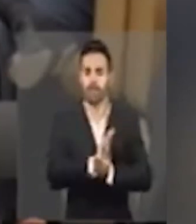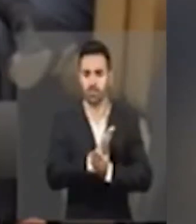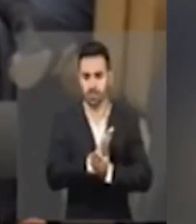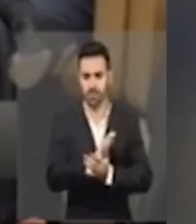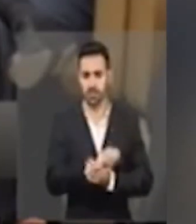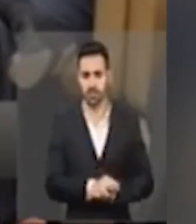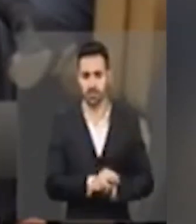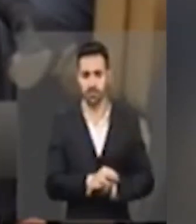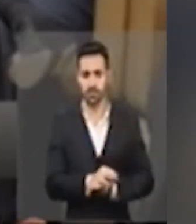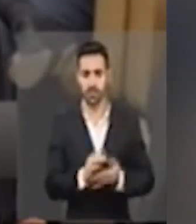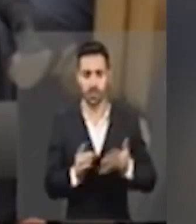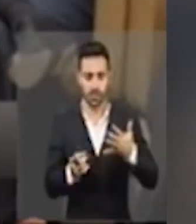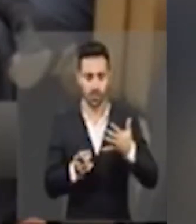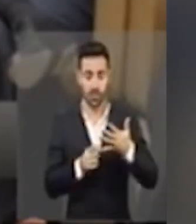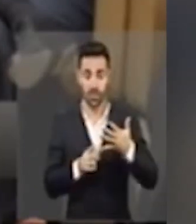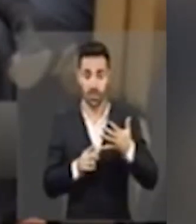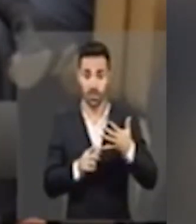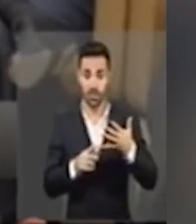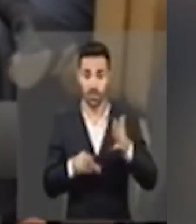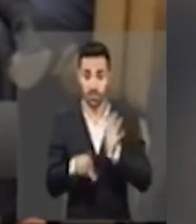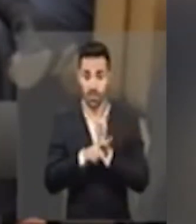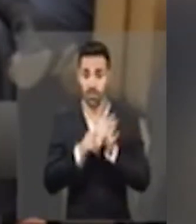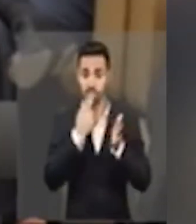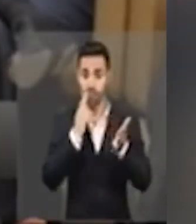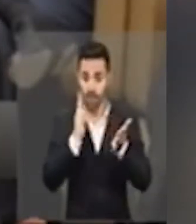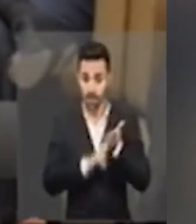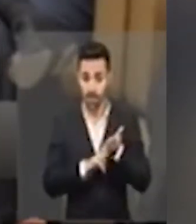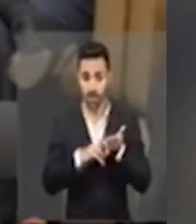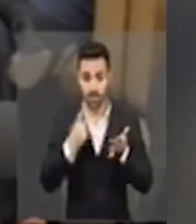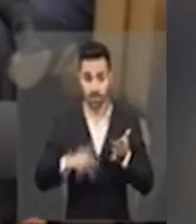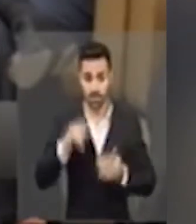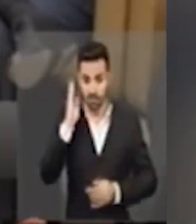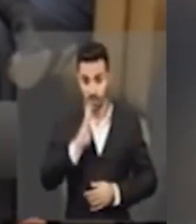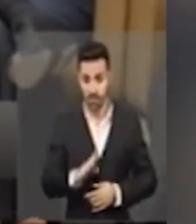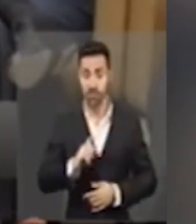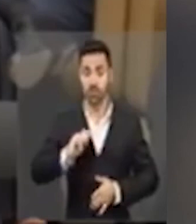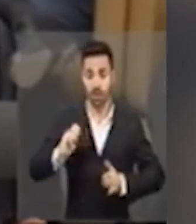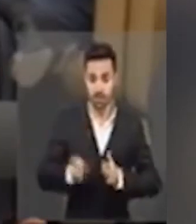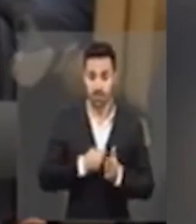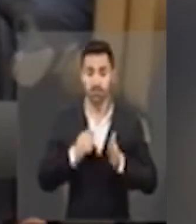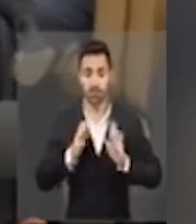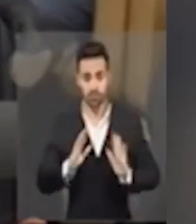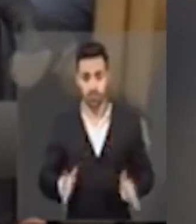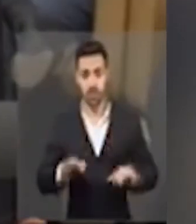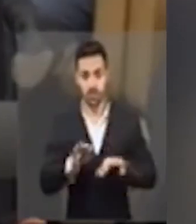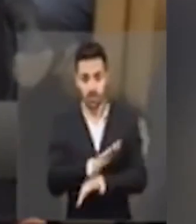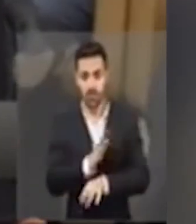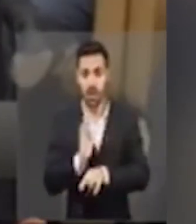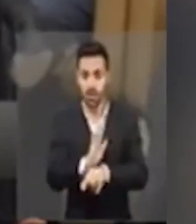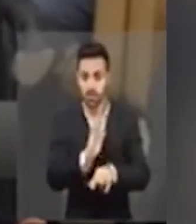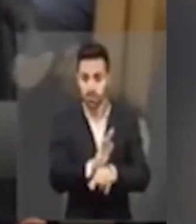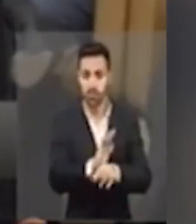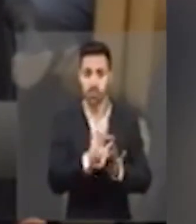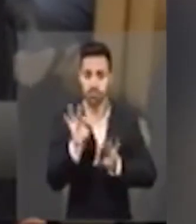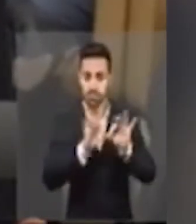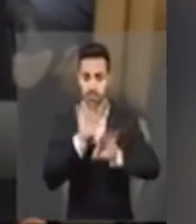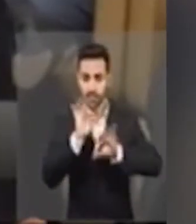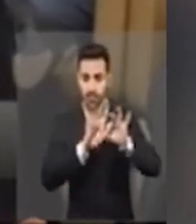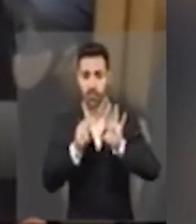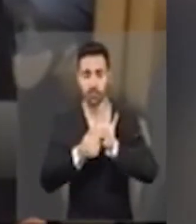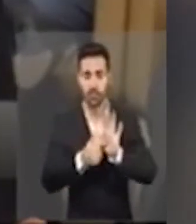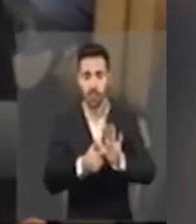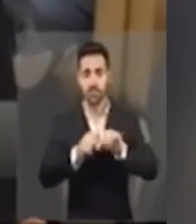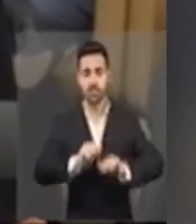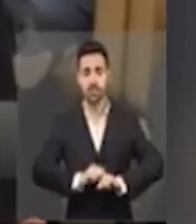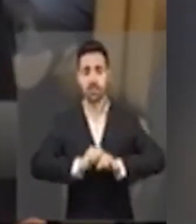é da girl que a carta e consegui que o brasil é signatário e ajudou a construir deixar